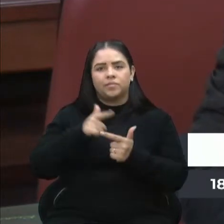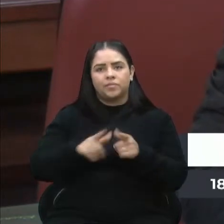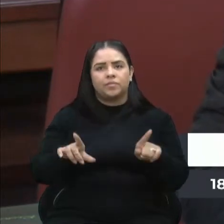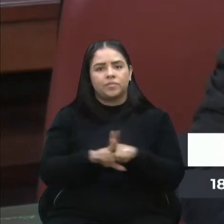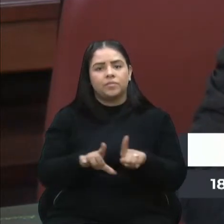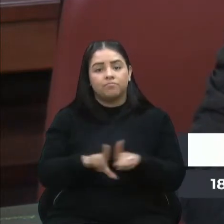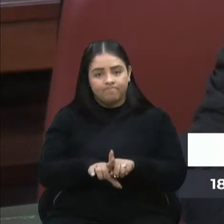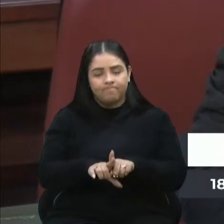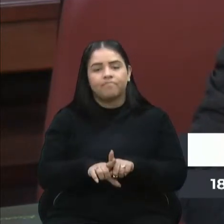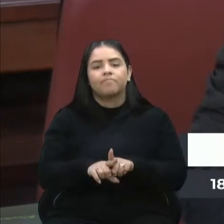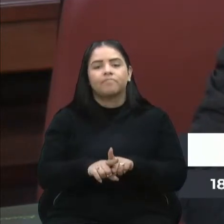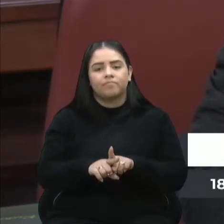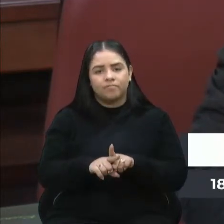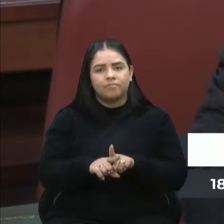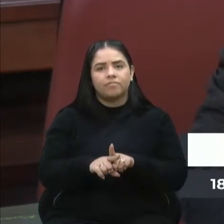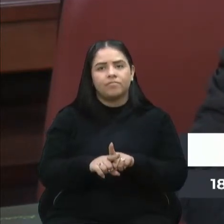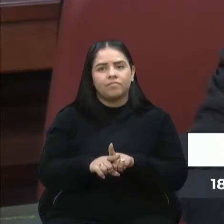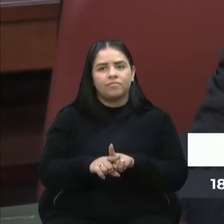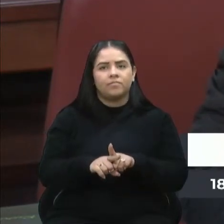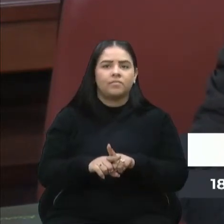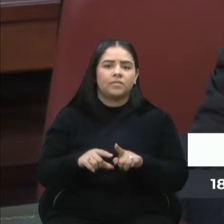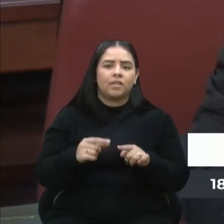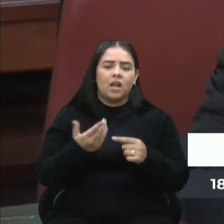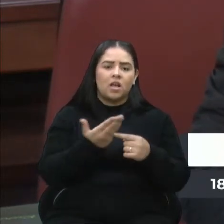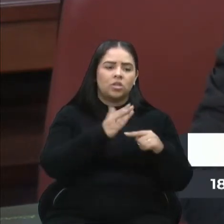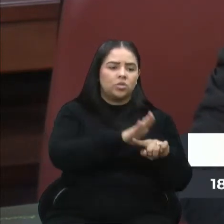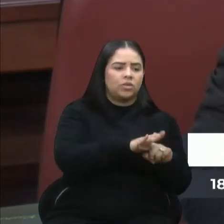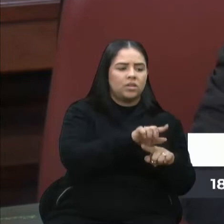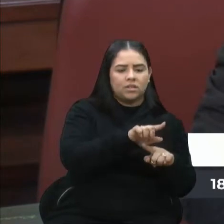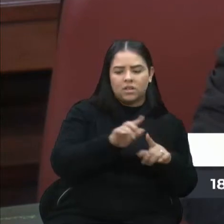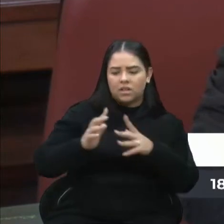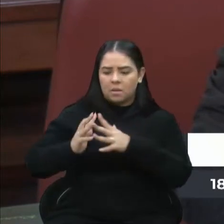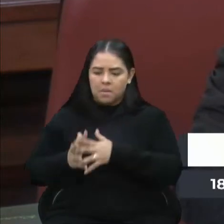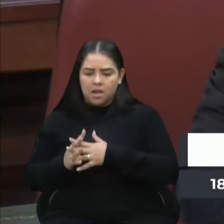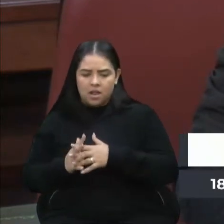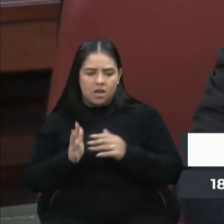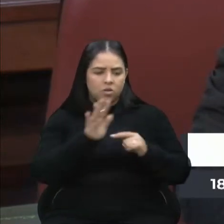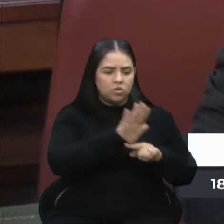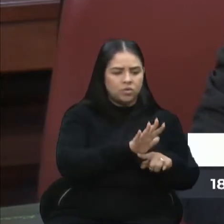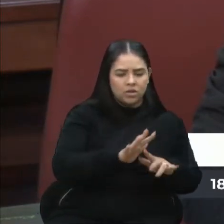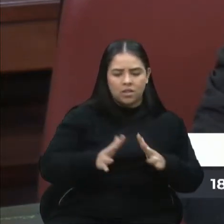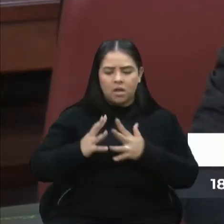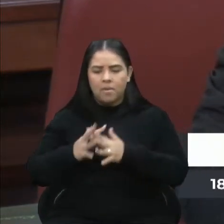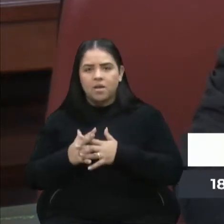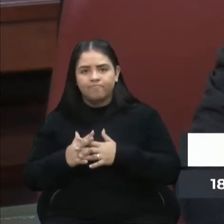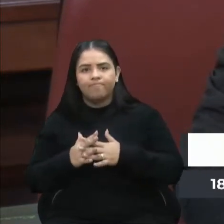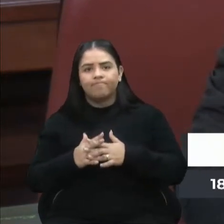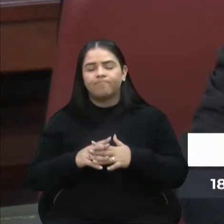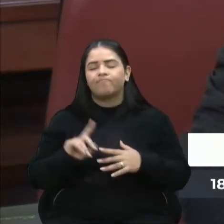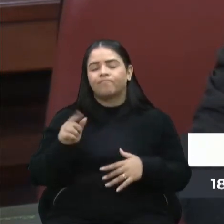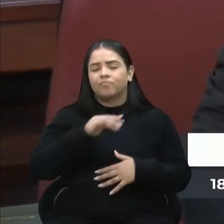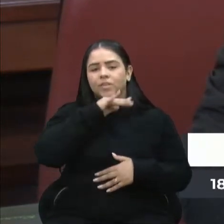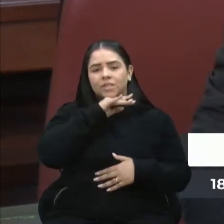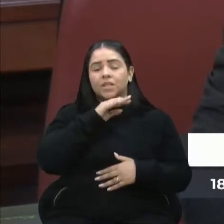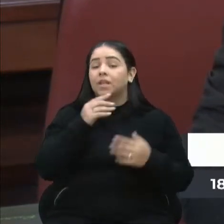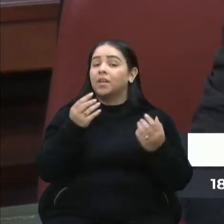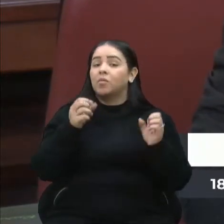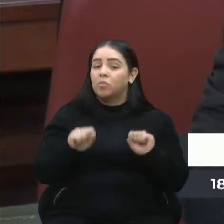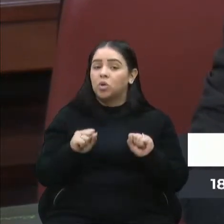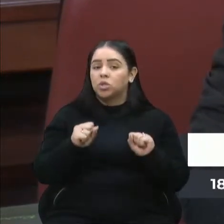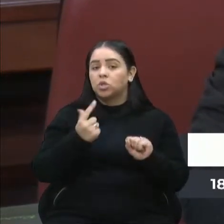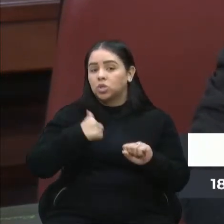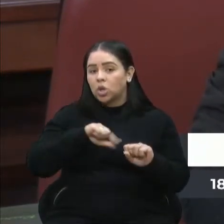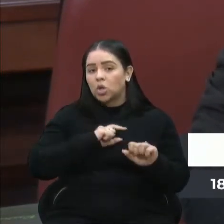sabe, vereadora? Então, de um lado ajuda, mas do outro lado atrapalha inclusive as próprias pessoas. Então, daqui a pouco, nessa união de esforços que